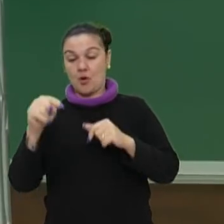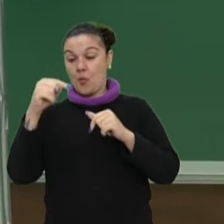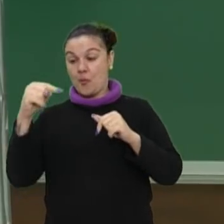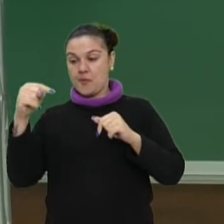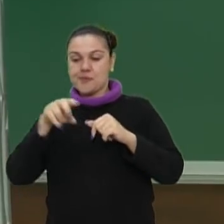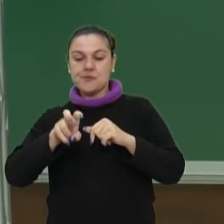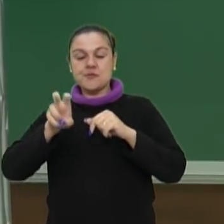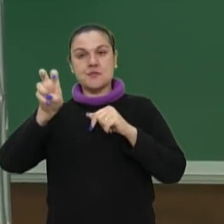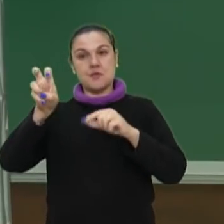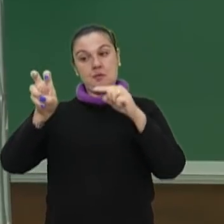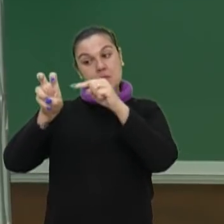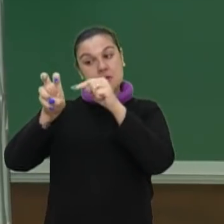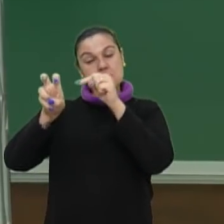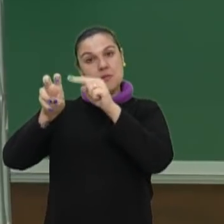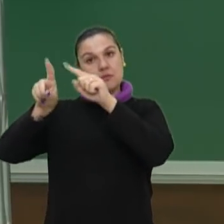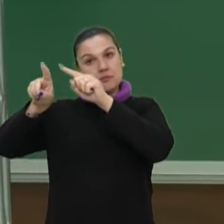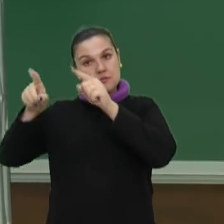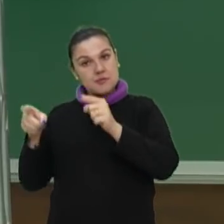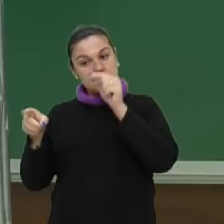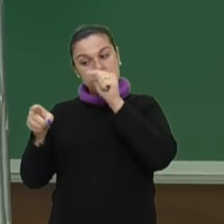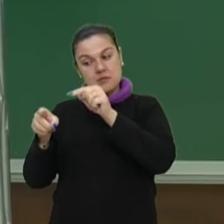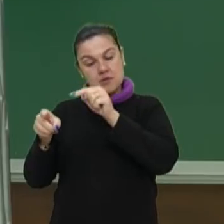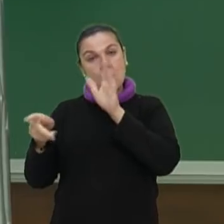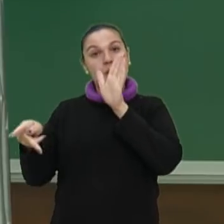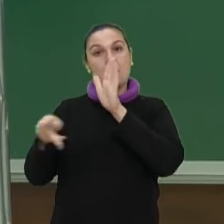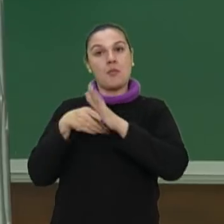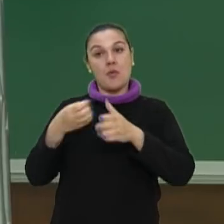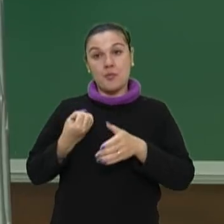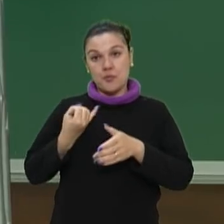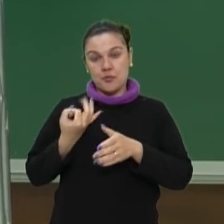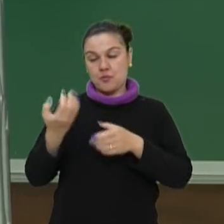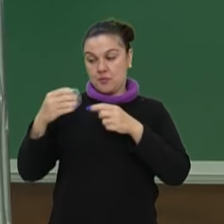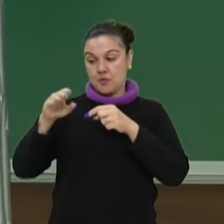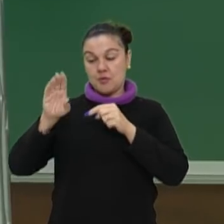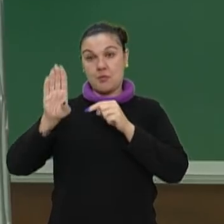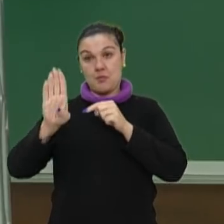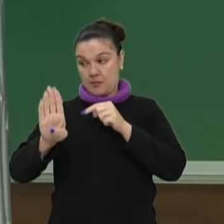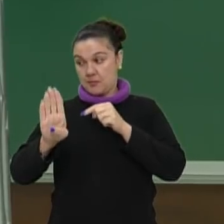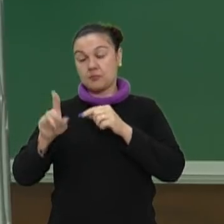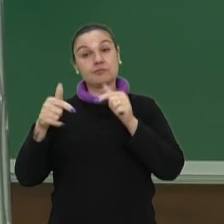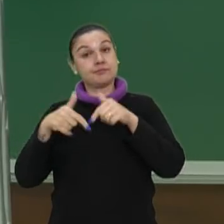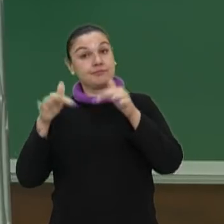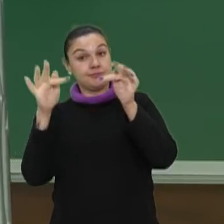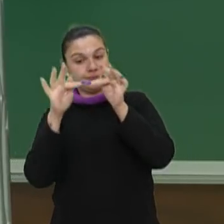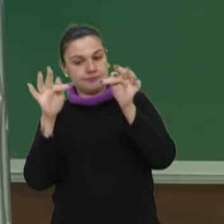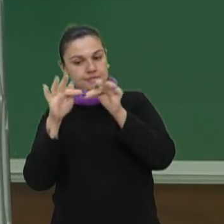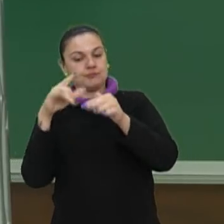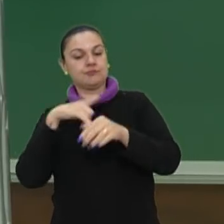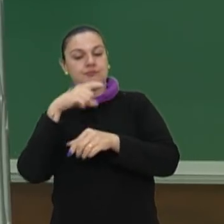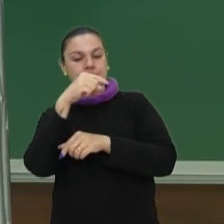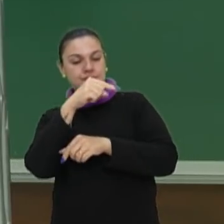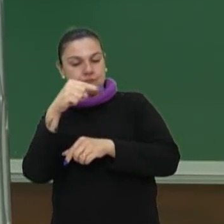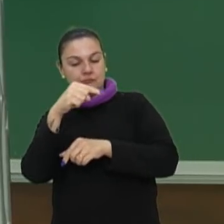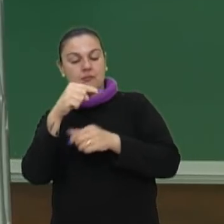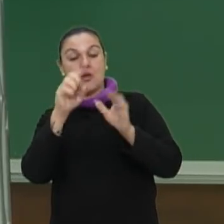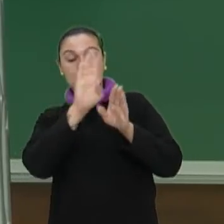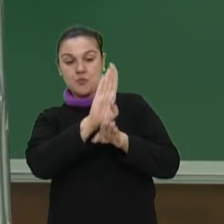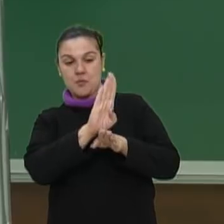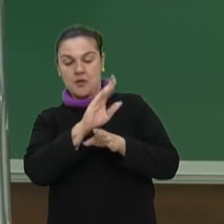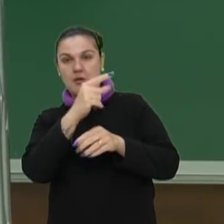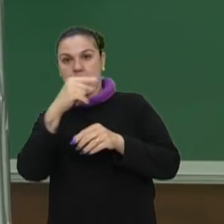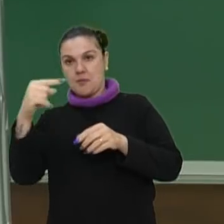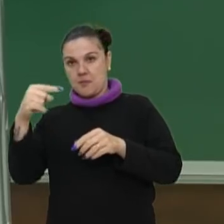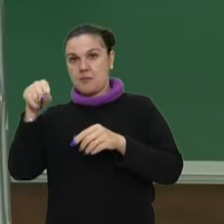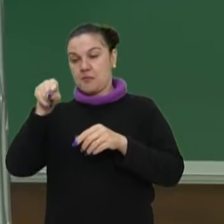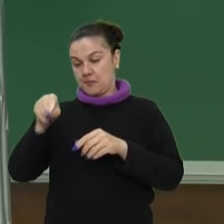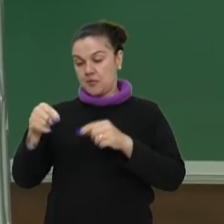do parênteses aqui é do valor do B. Então, a fórmula tem um menos e o valor do B tem outro menos. Por isso que eu